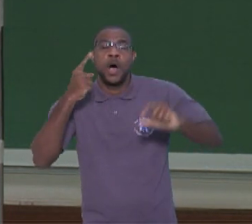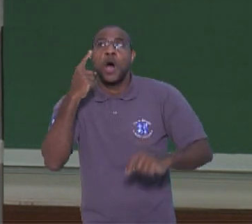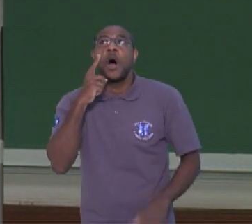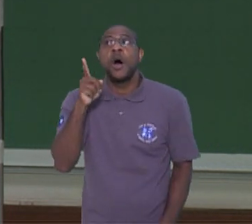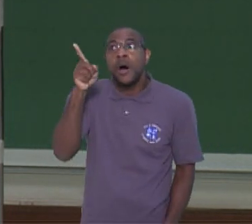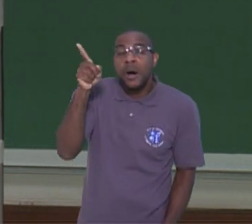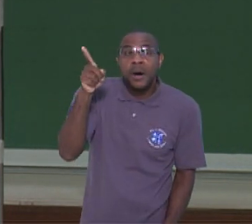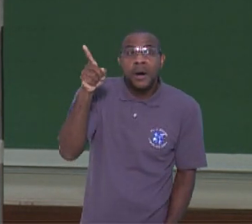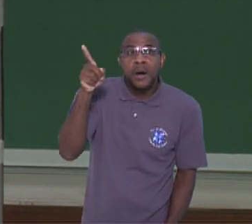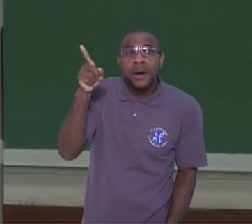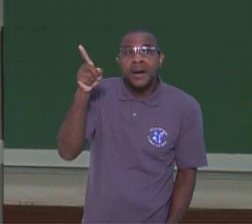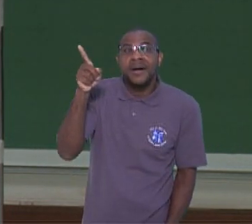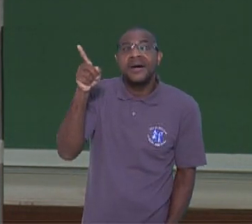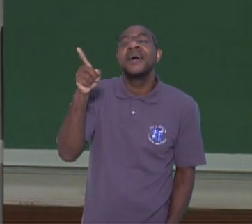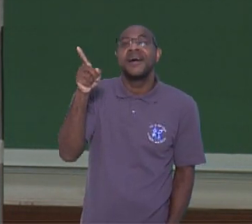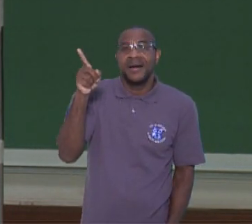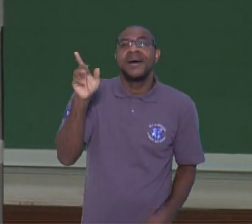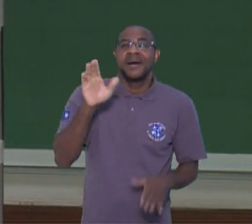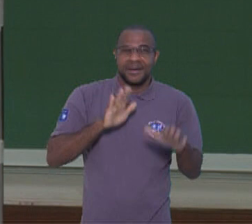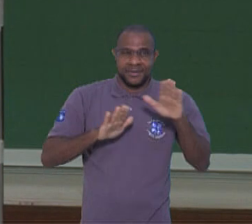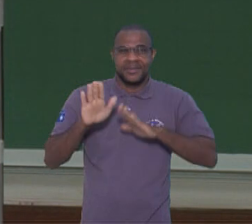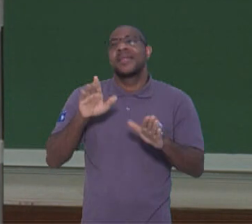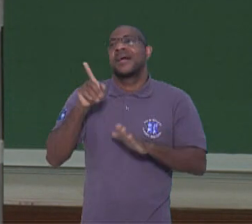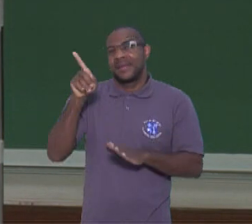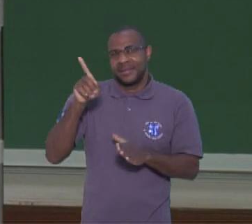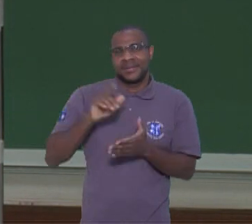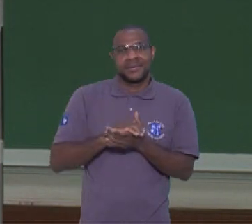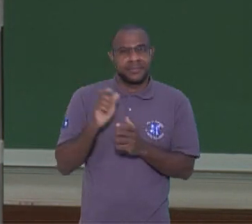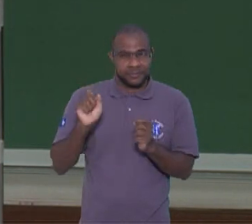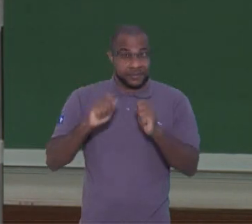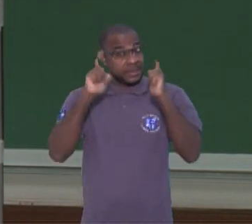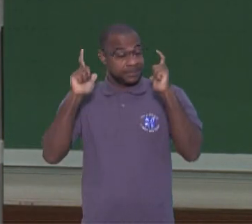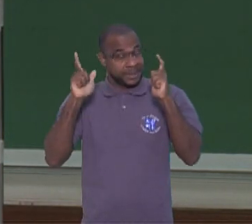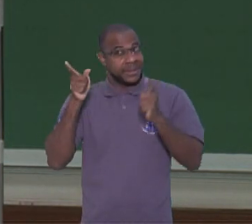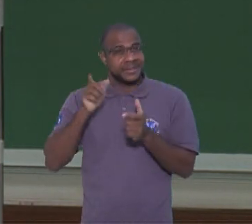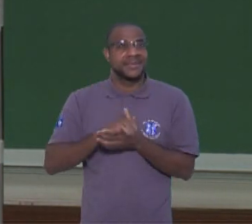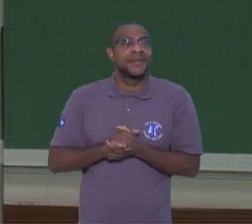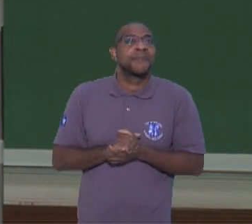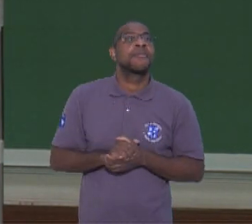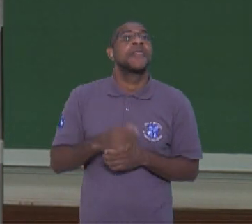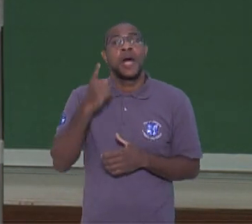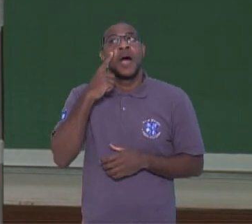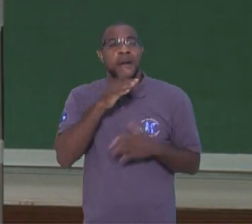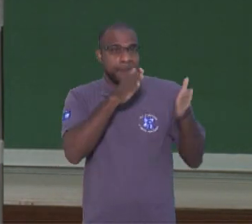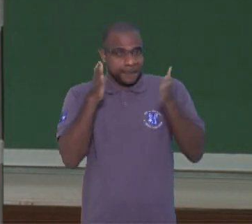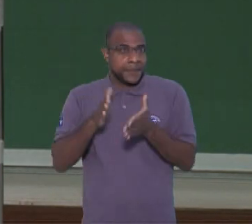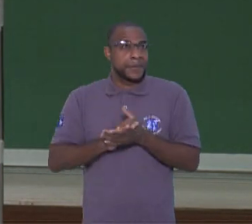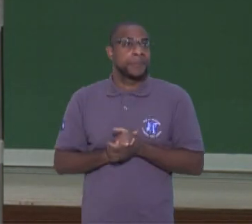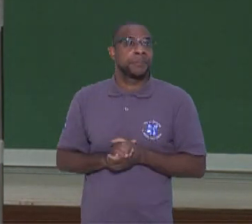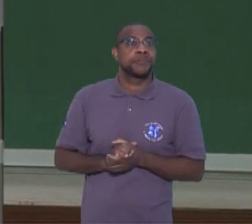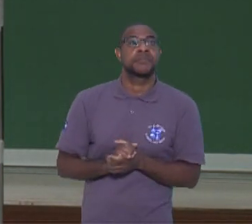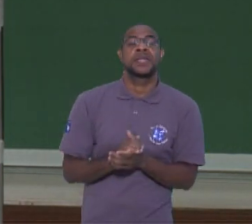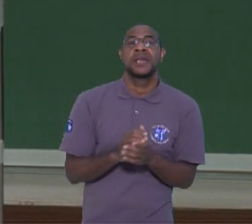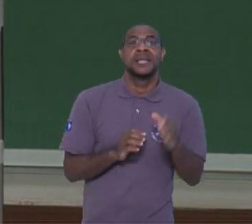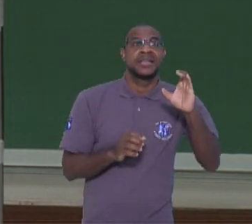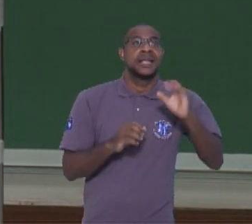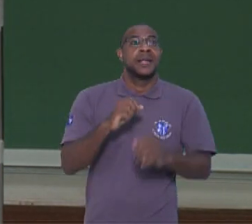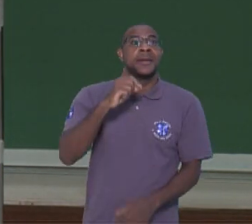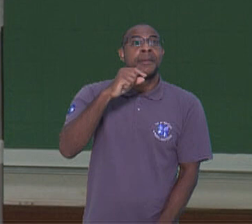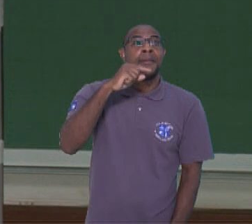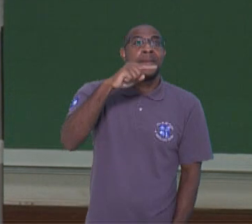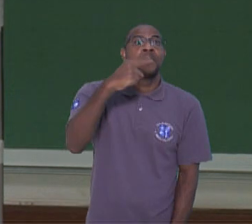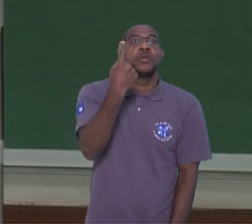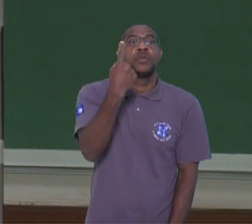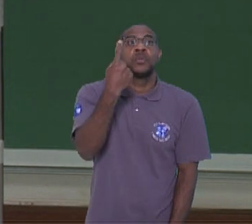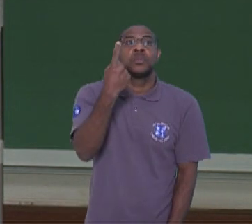só, é uma pegadinha essa daqui. Beleza? Ficou esperto agora? Uhum. Vamos para a próxima, então. Ó, C é